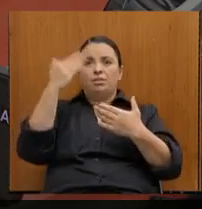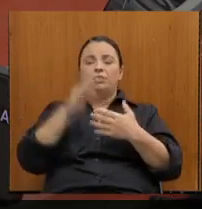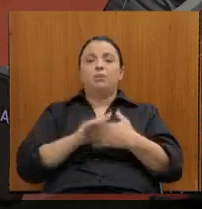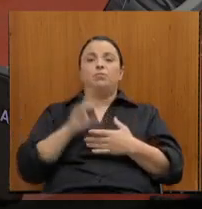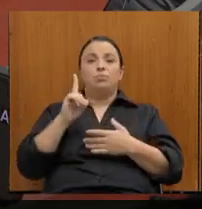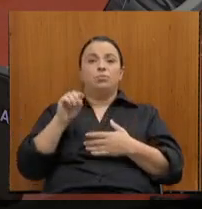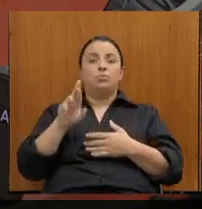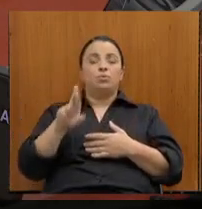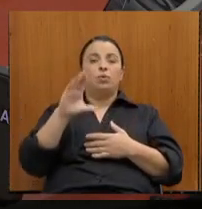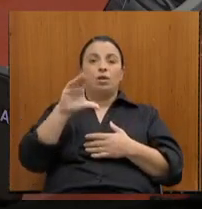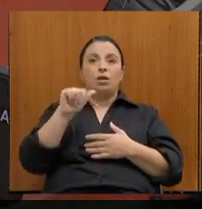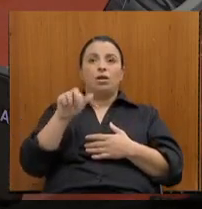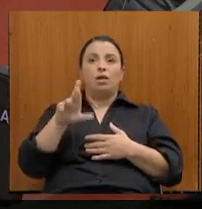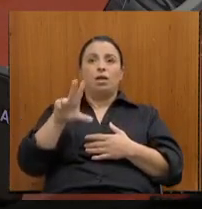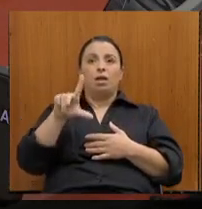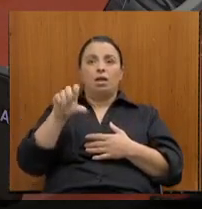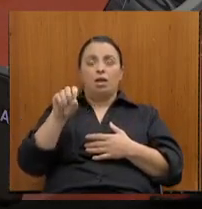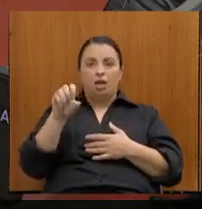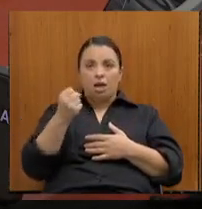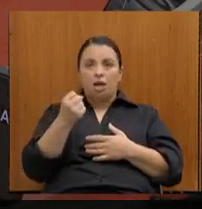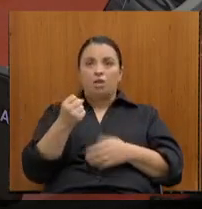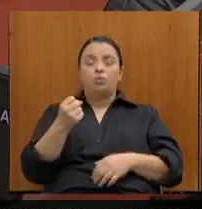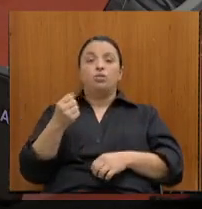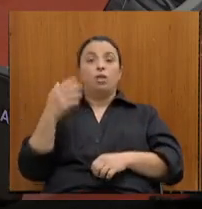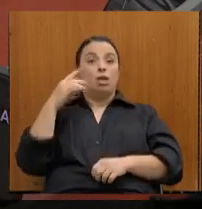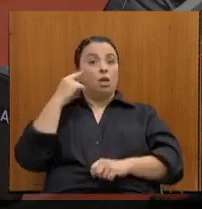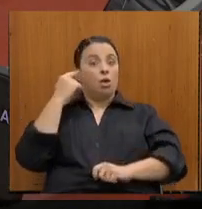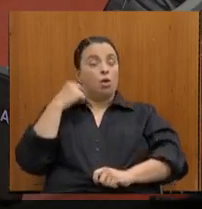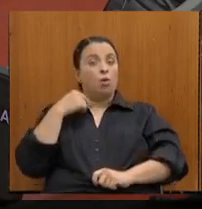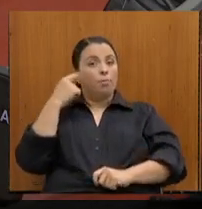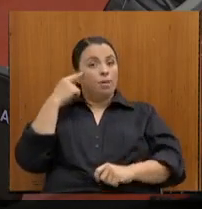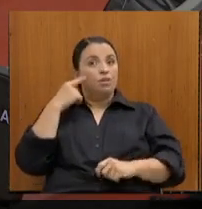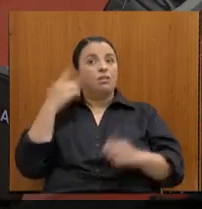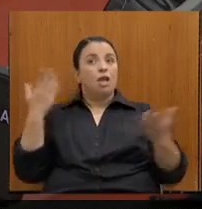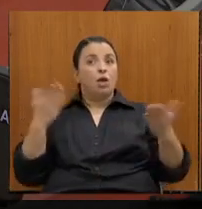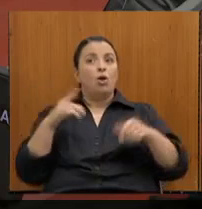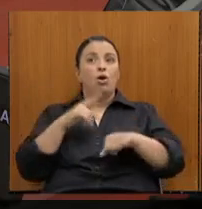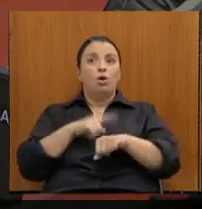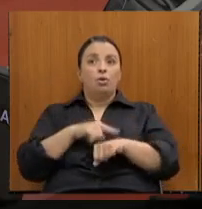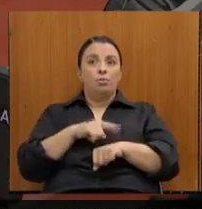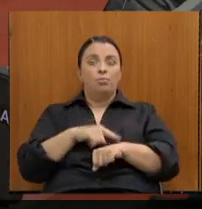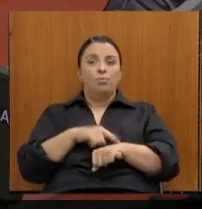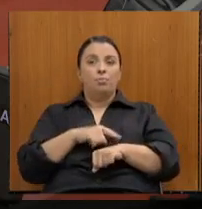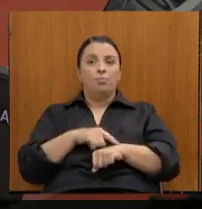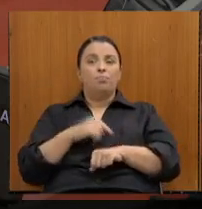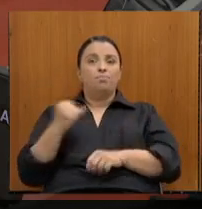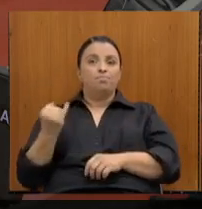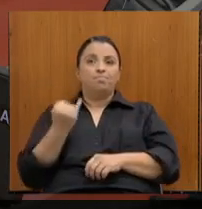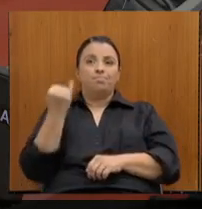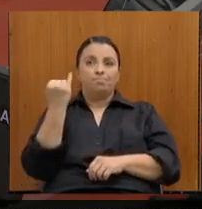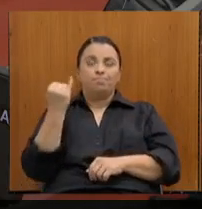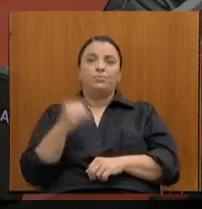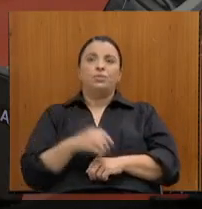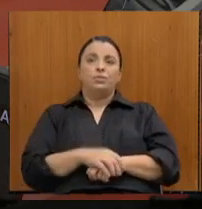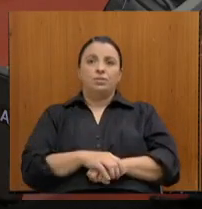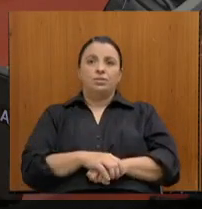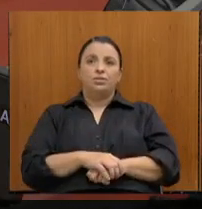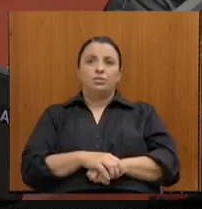teu Carlos Brandão Eu acho que eu o momento exato É esse e fazer